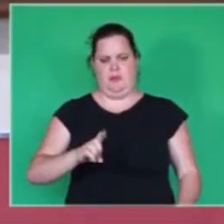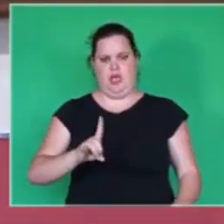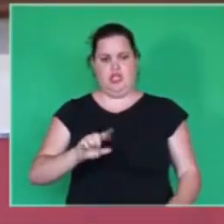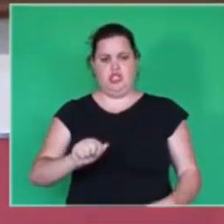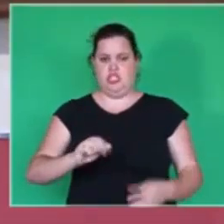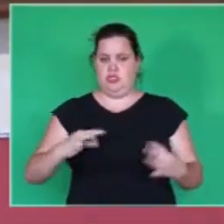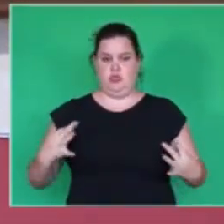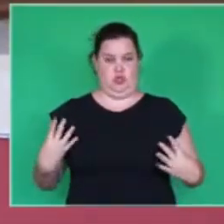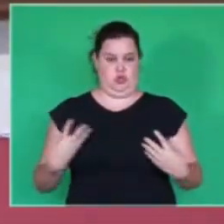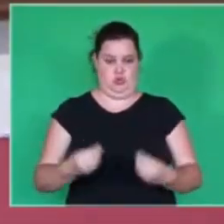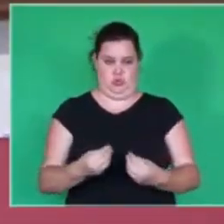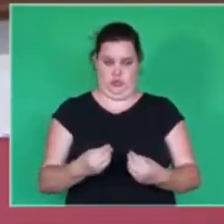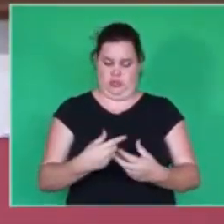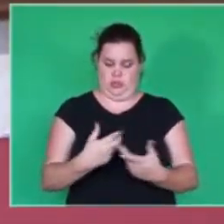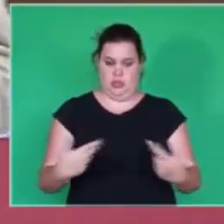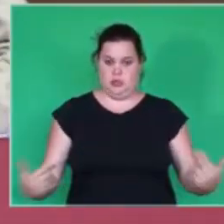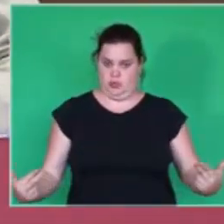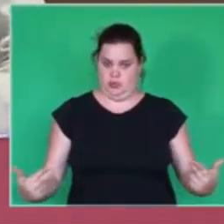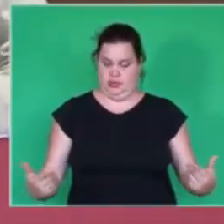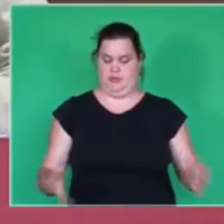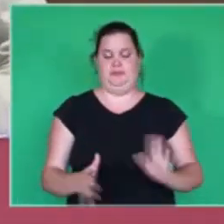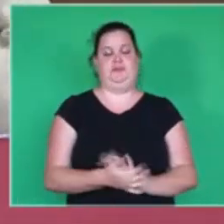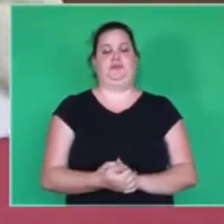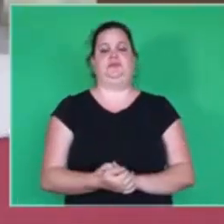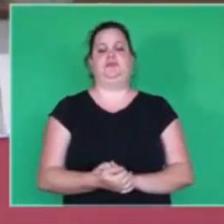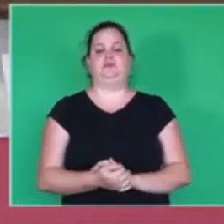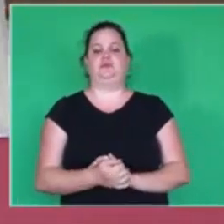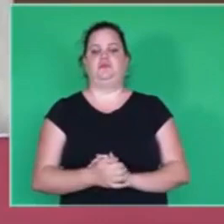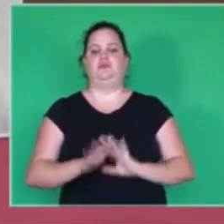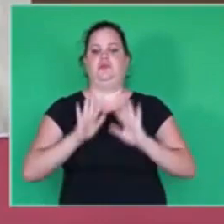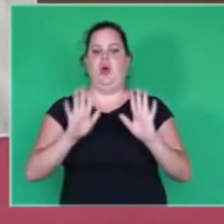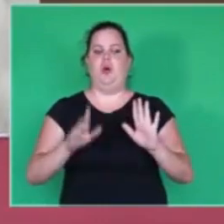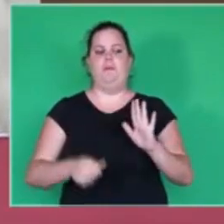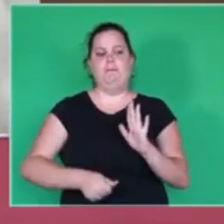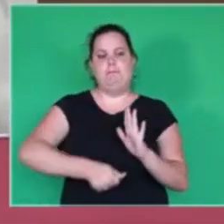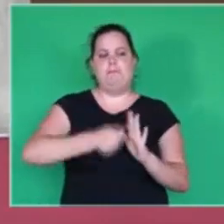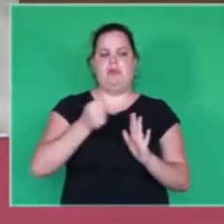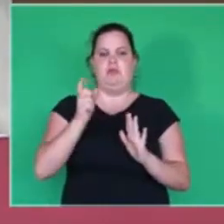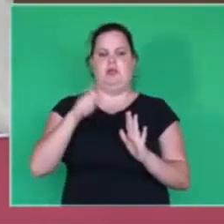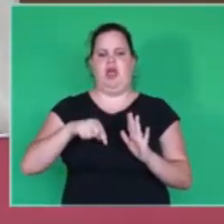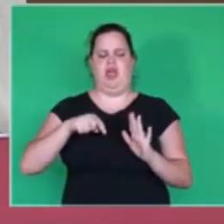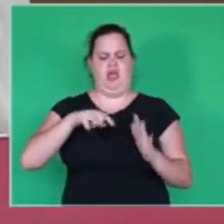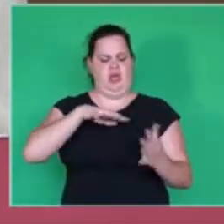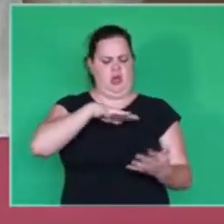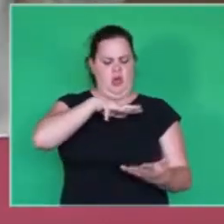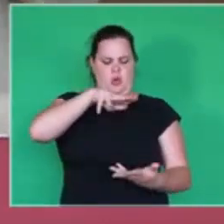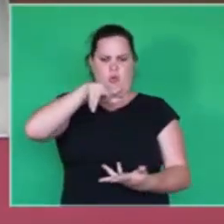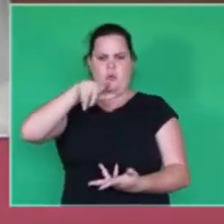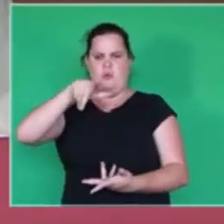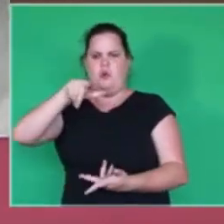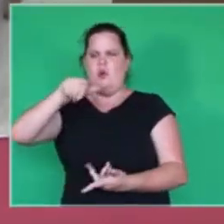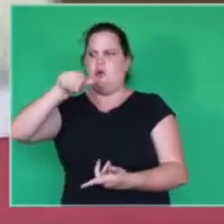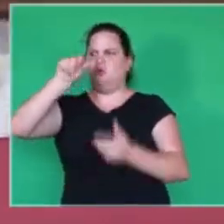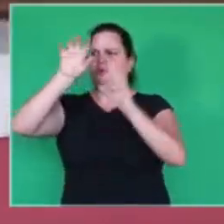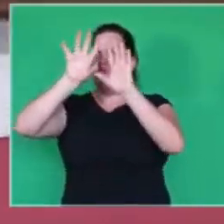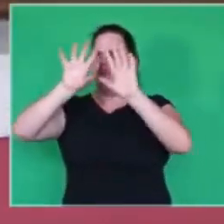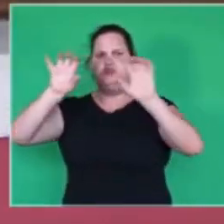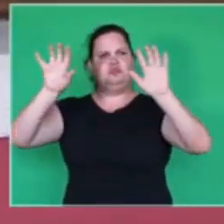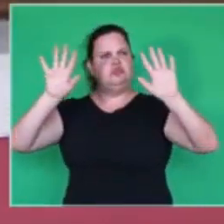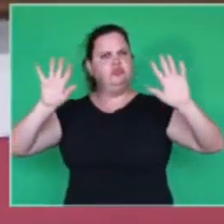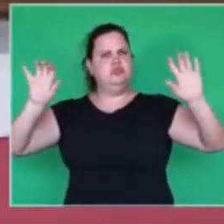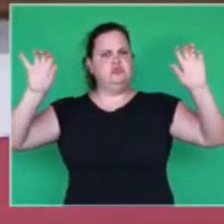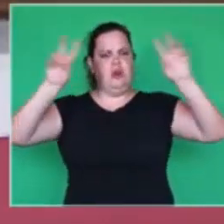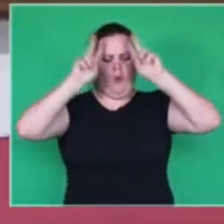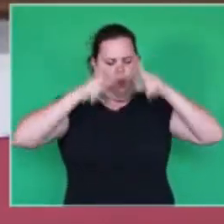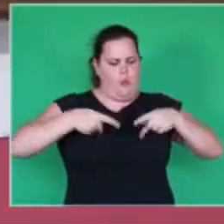entendimento antropológico. O primeiro era cosmológico, era o mundo que estava em volta sem preocupar com o homem.